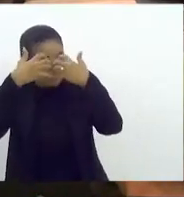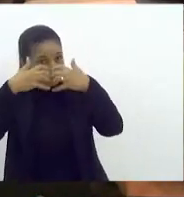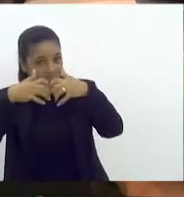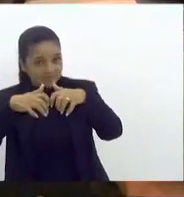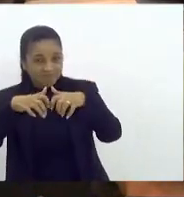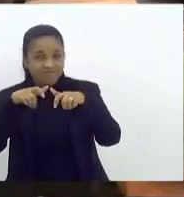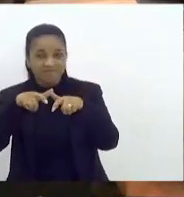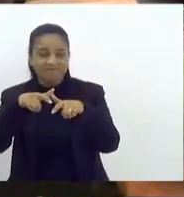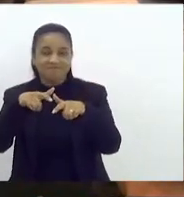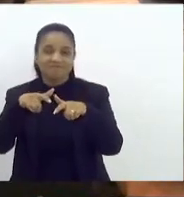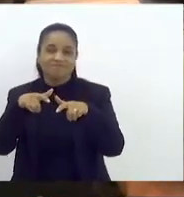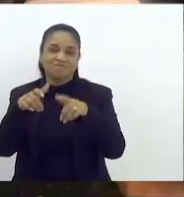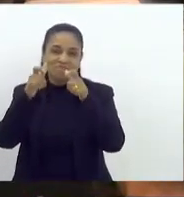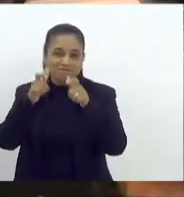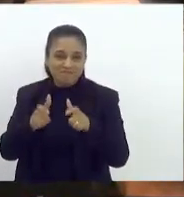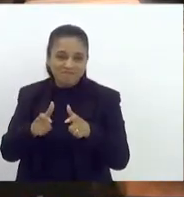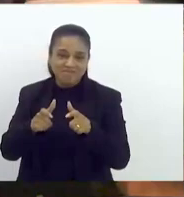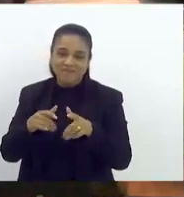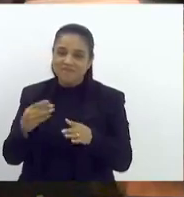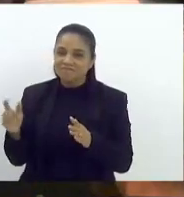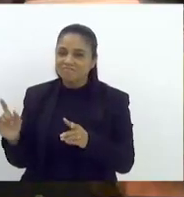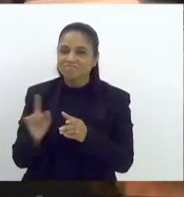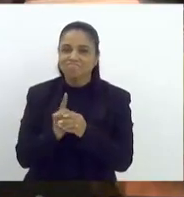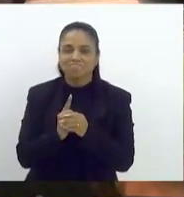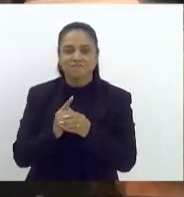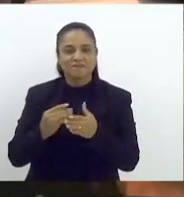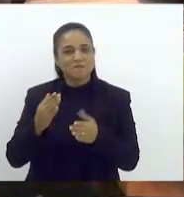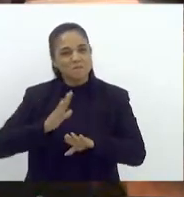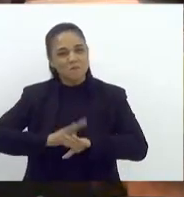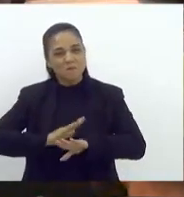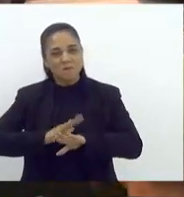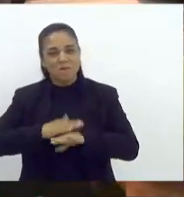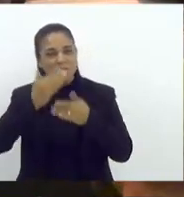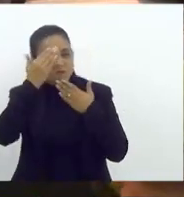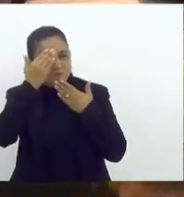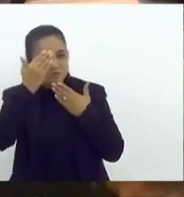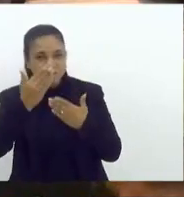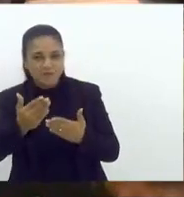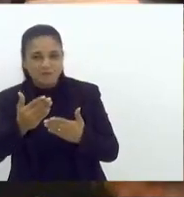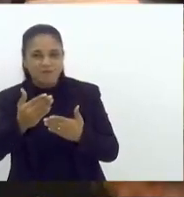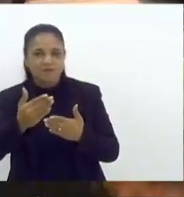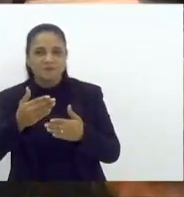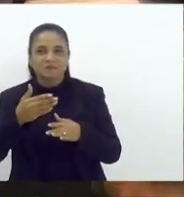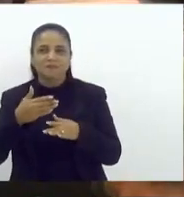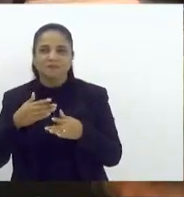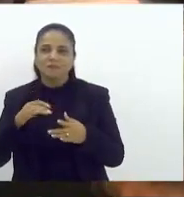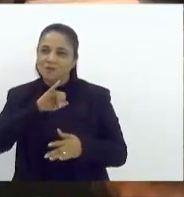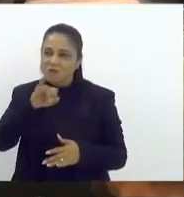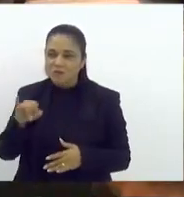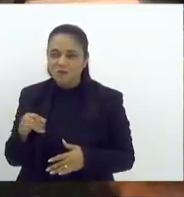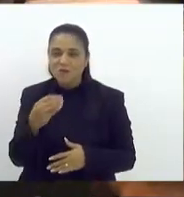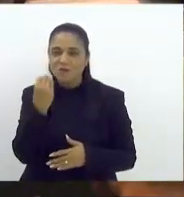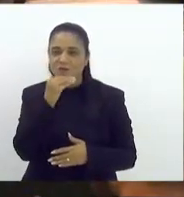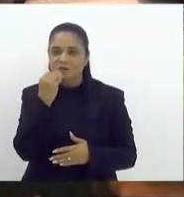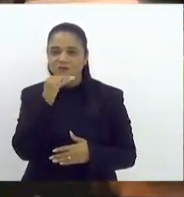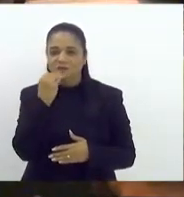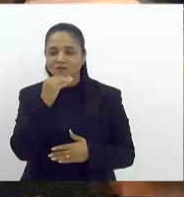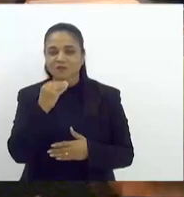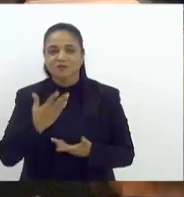fazer parte desse momento e a gente agradece muito aí vocês por estar ainda nessa oportunidade